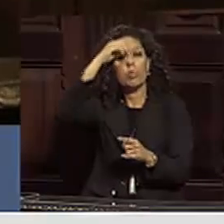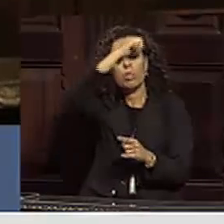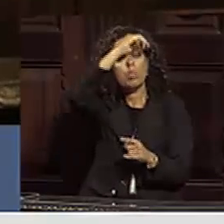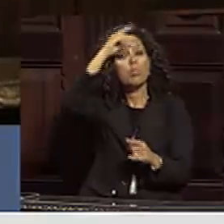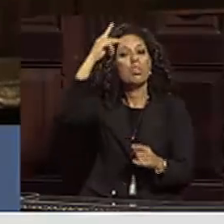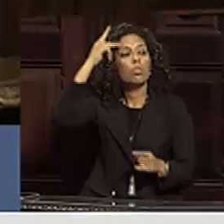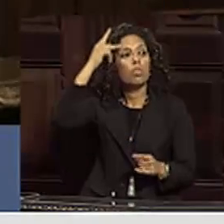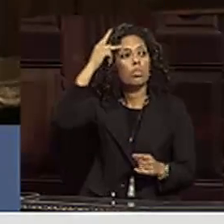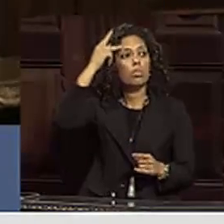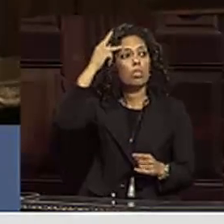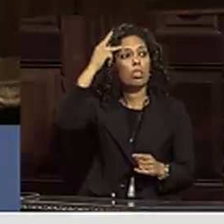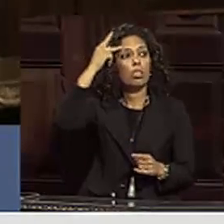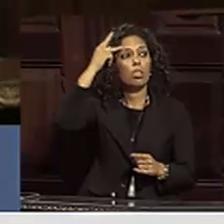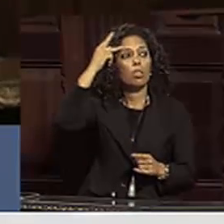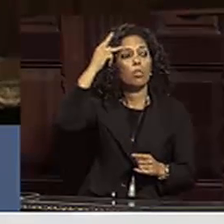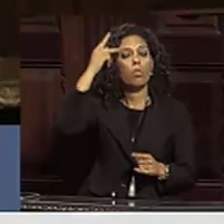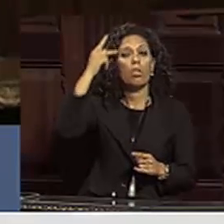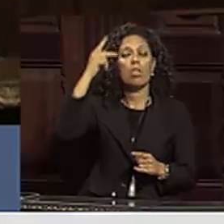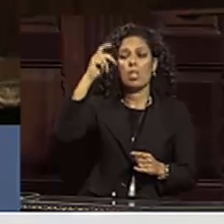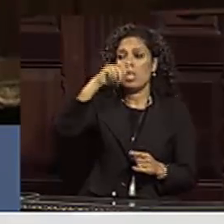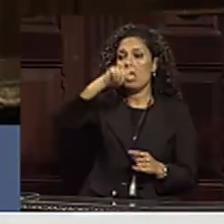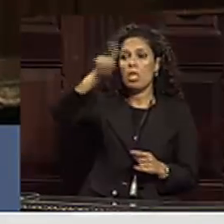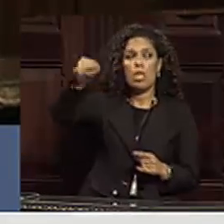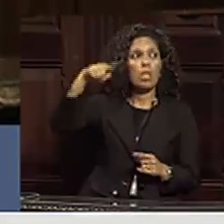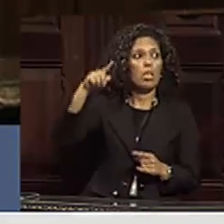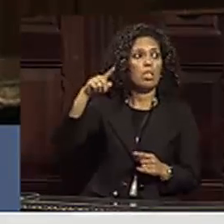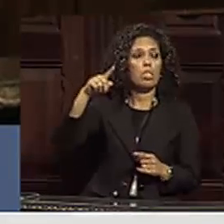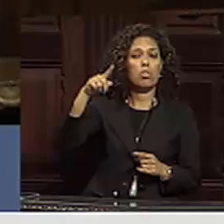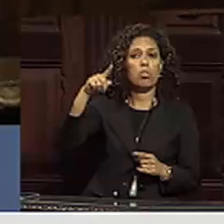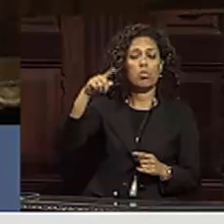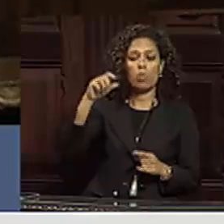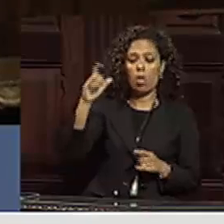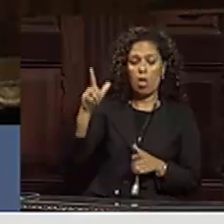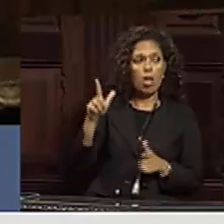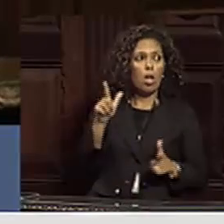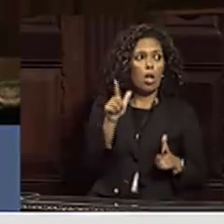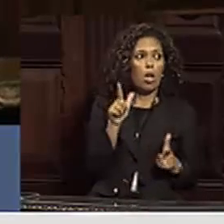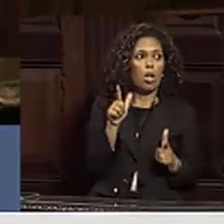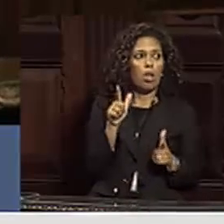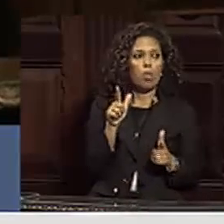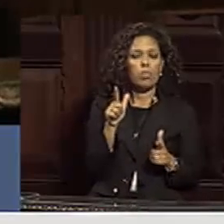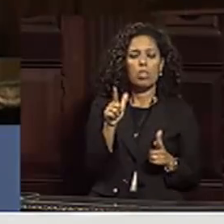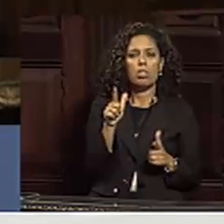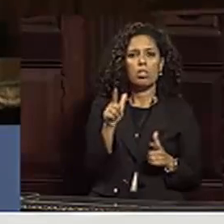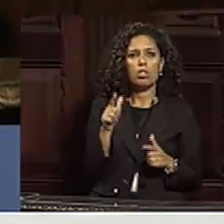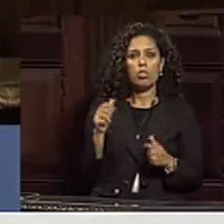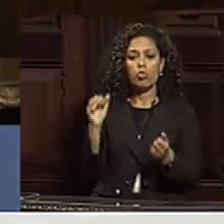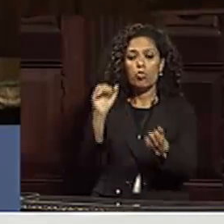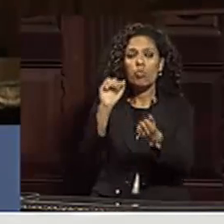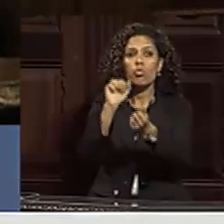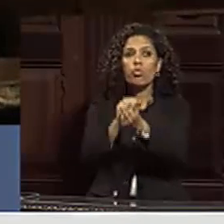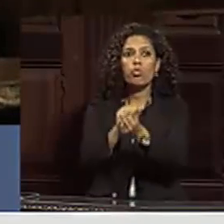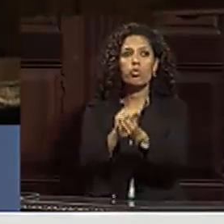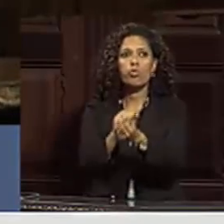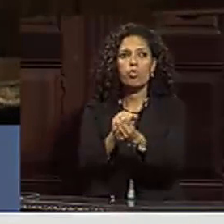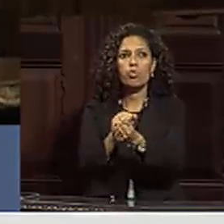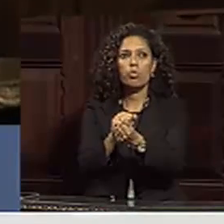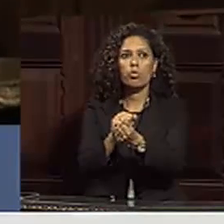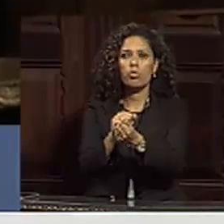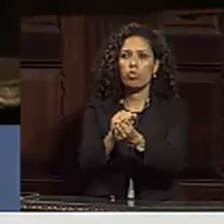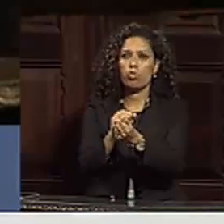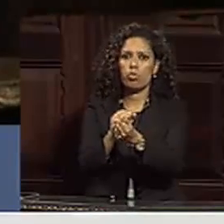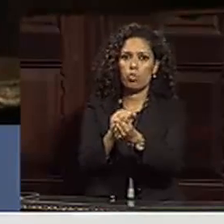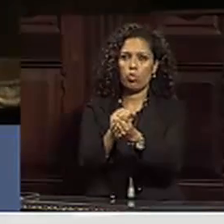Cidinha, são proibidos de andar armado, fardado. Mas a paisana pode, porque todos eles têm porte de